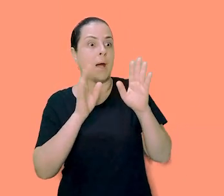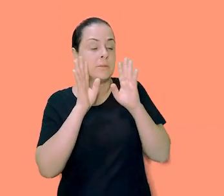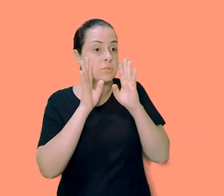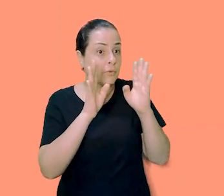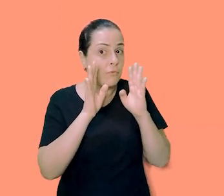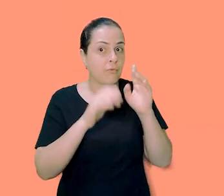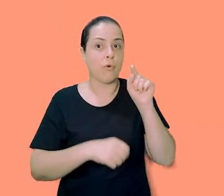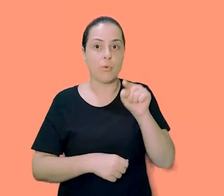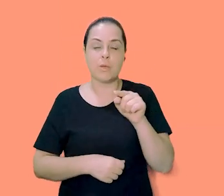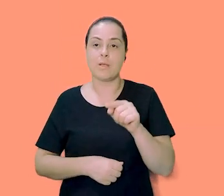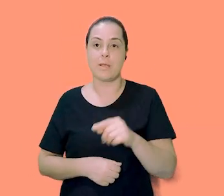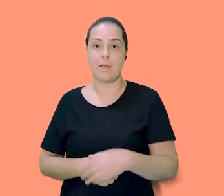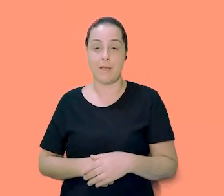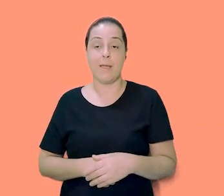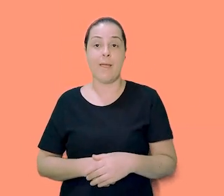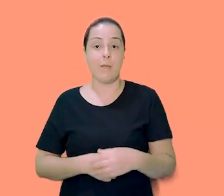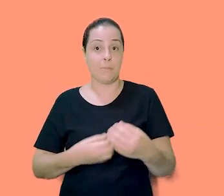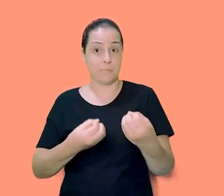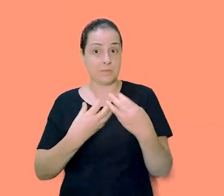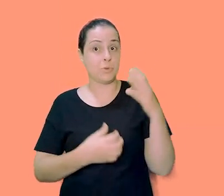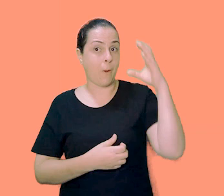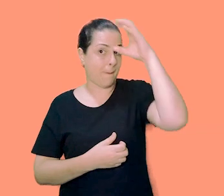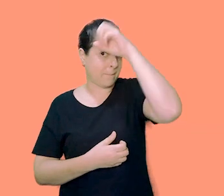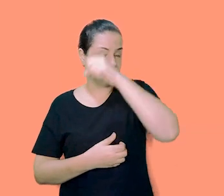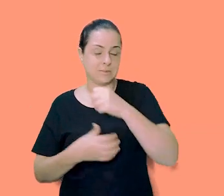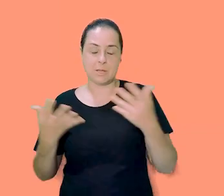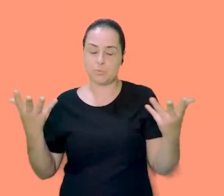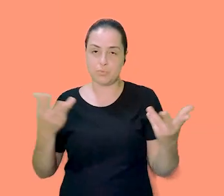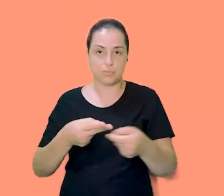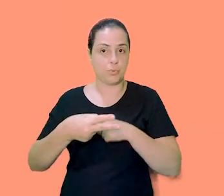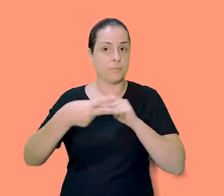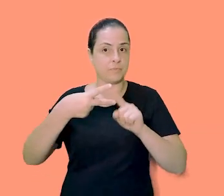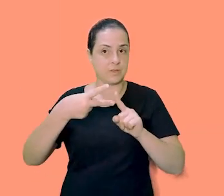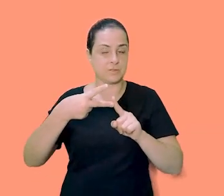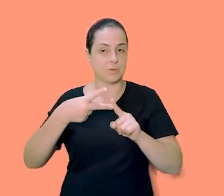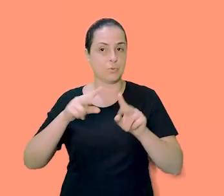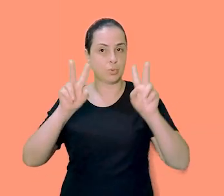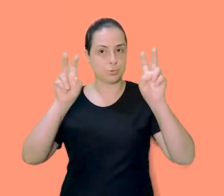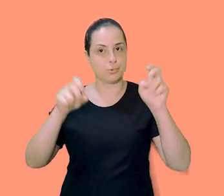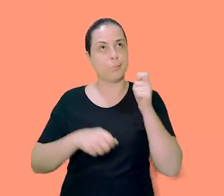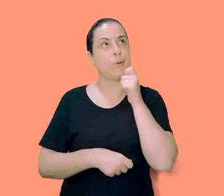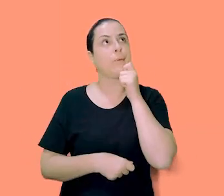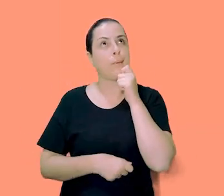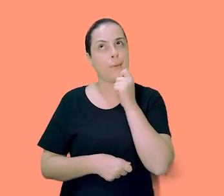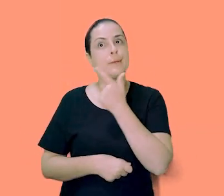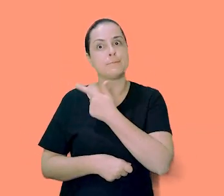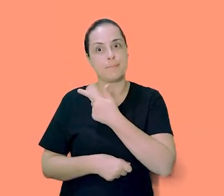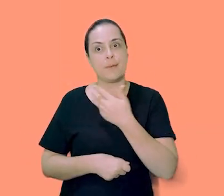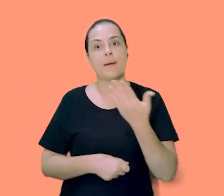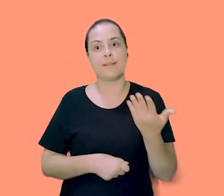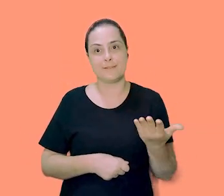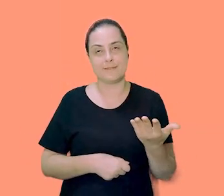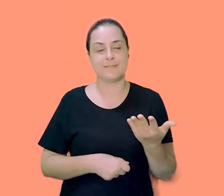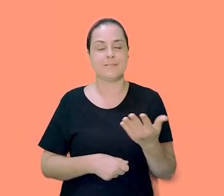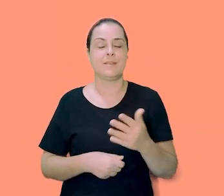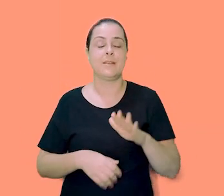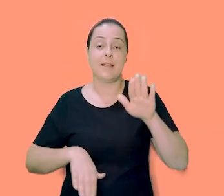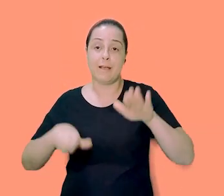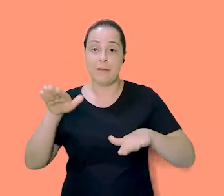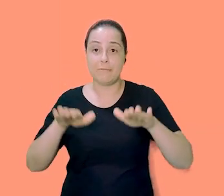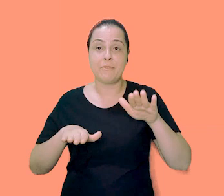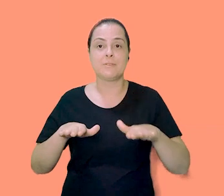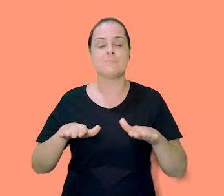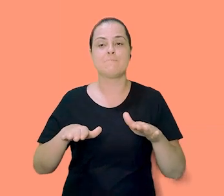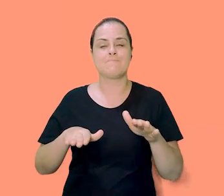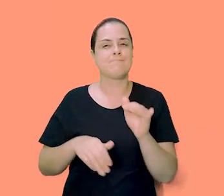acho que fica aí um grande aprendizado. E o segundo, das famigeradas piadas, né? Então, assim, por